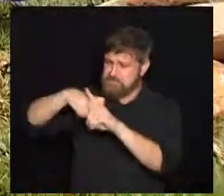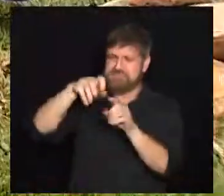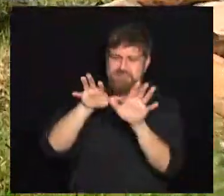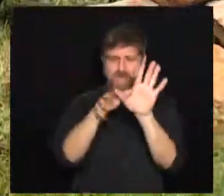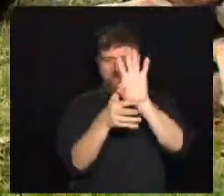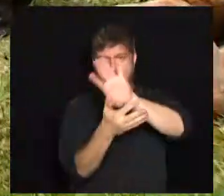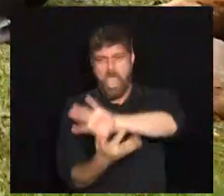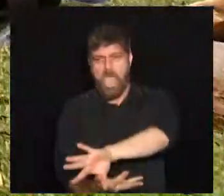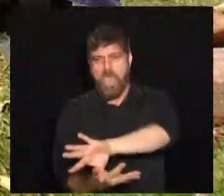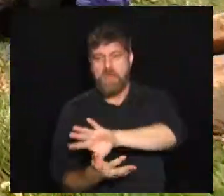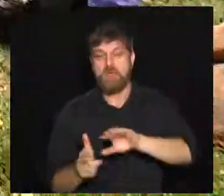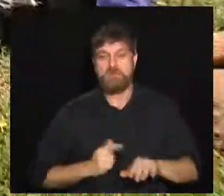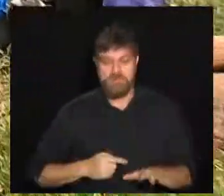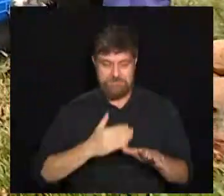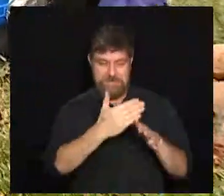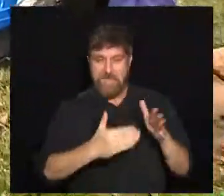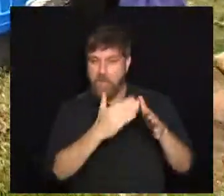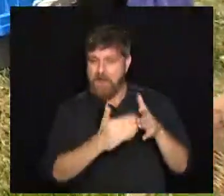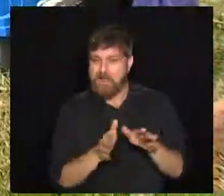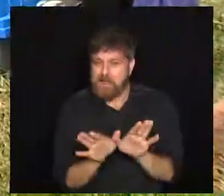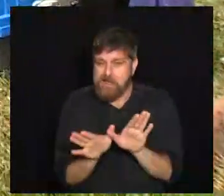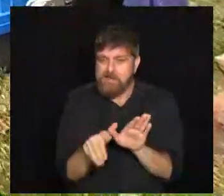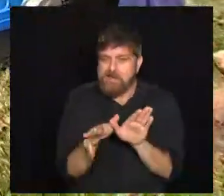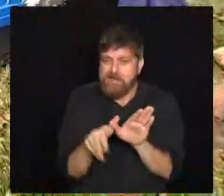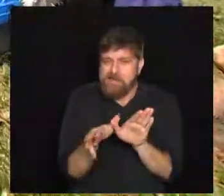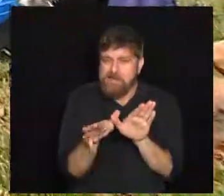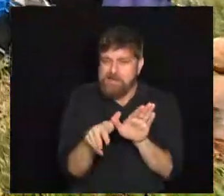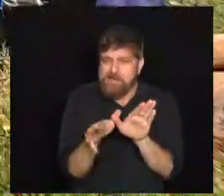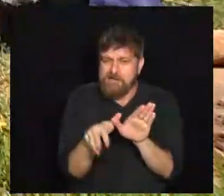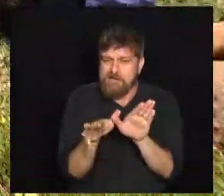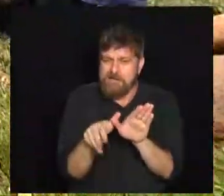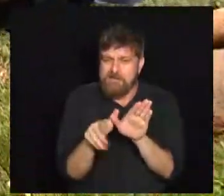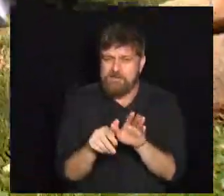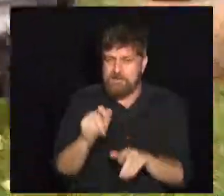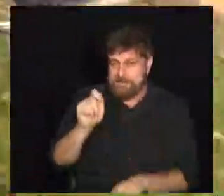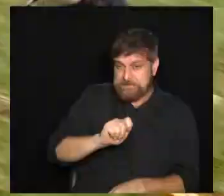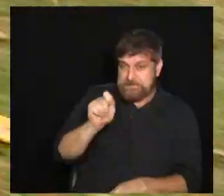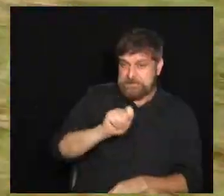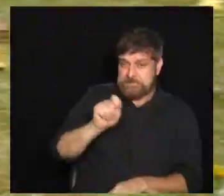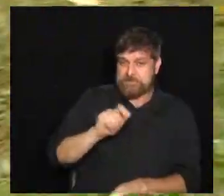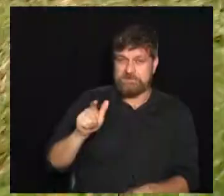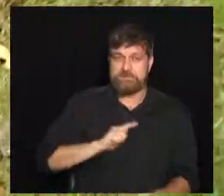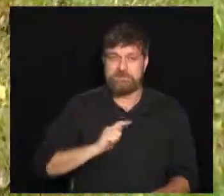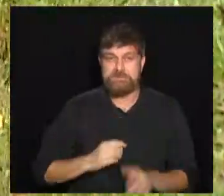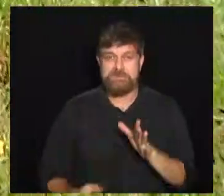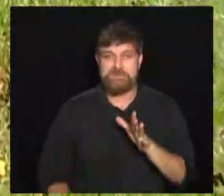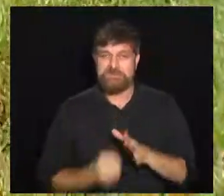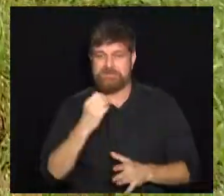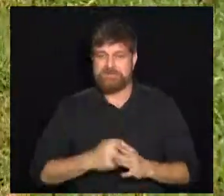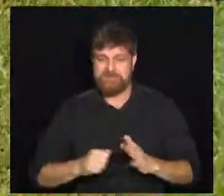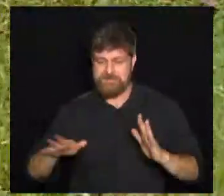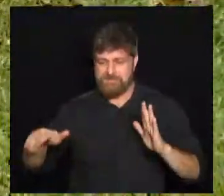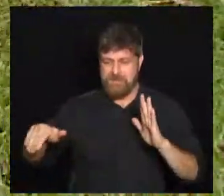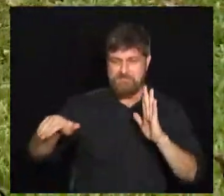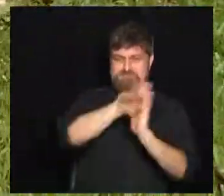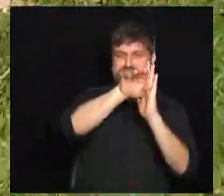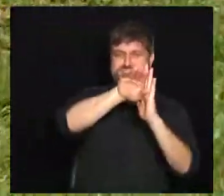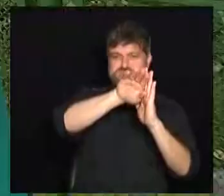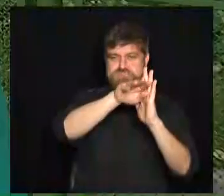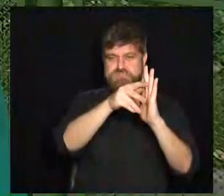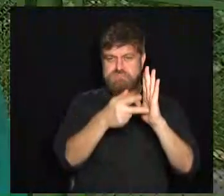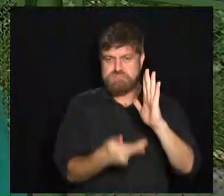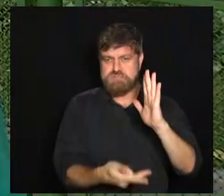tiveram um corte de asa por linha com cerol, por exemplo, ou chocaram com algum tipo de fachada, e esses animais